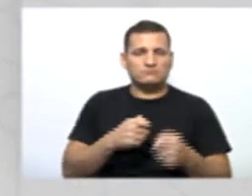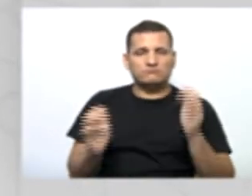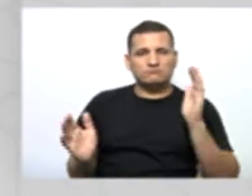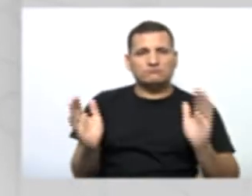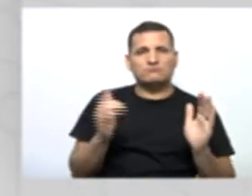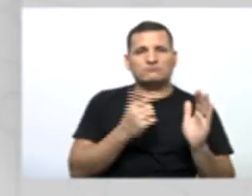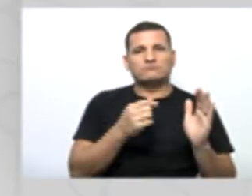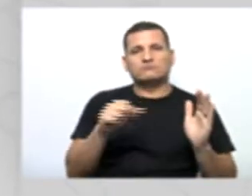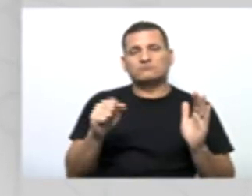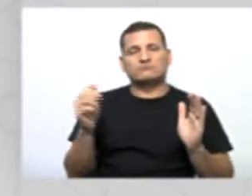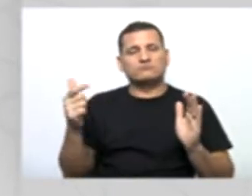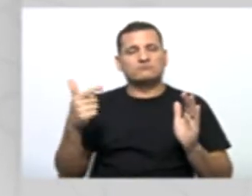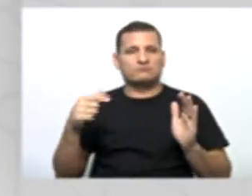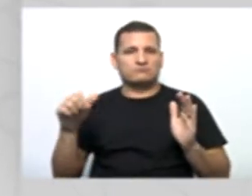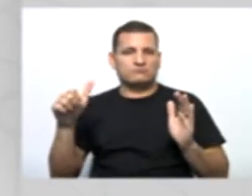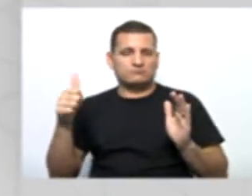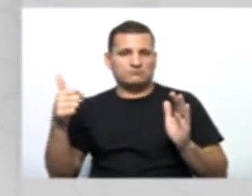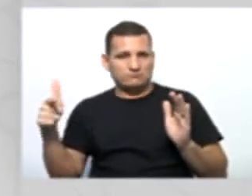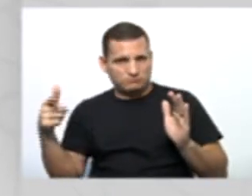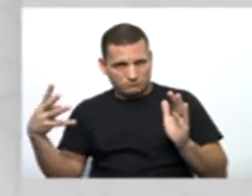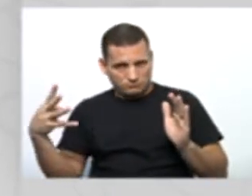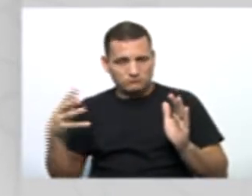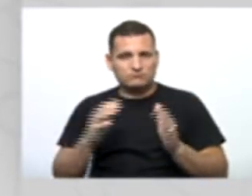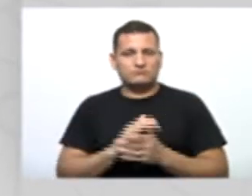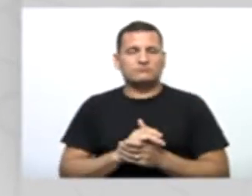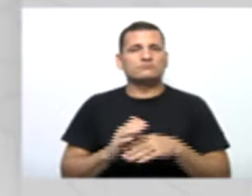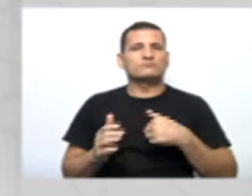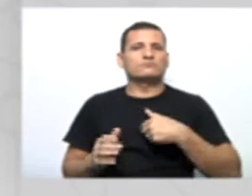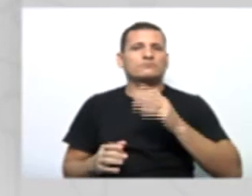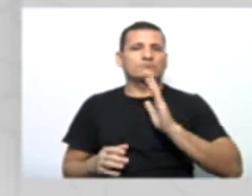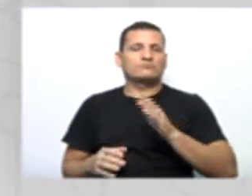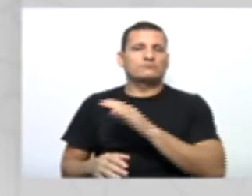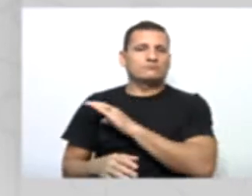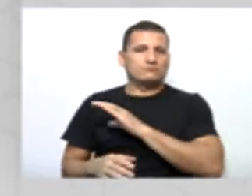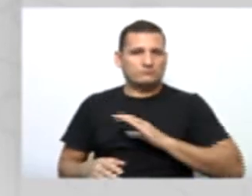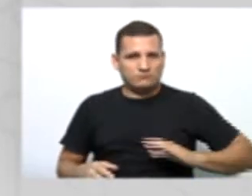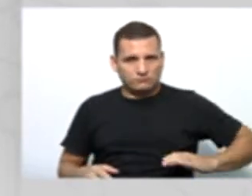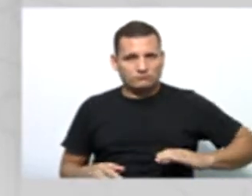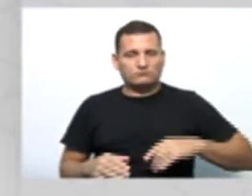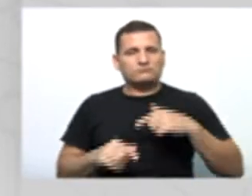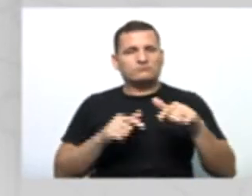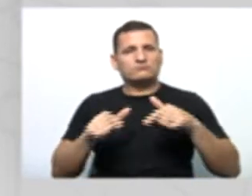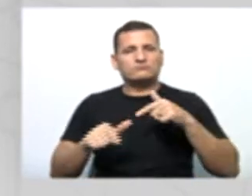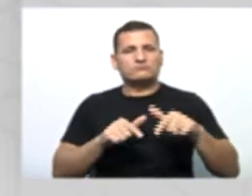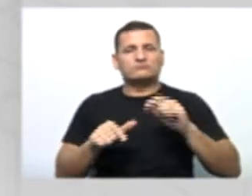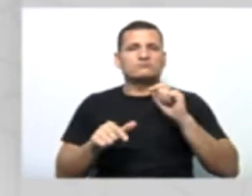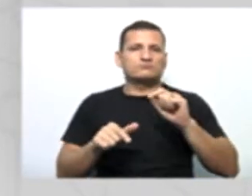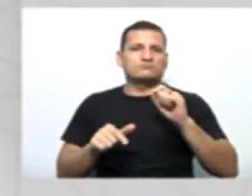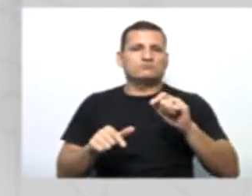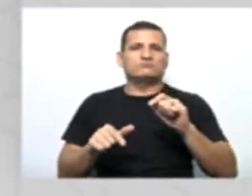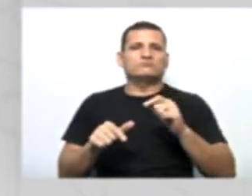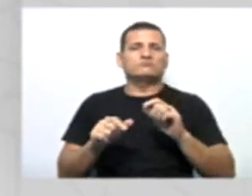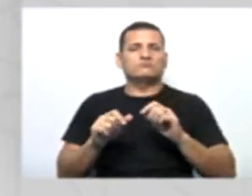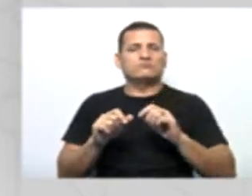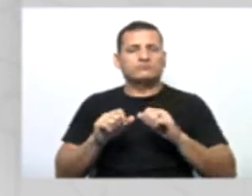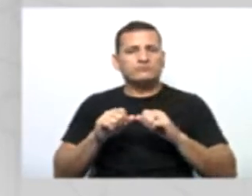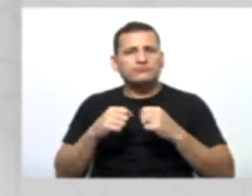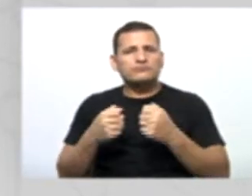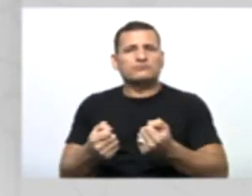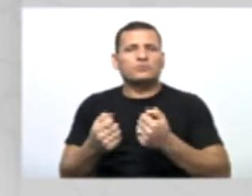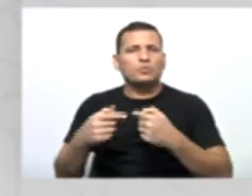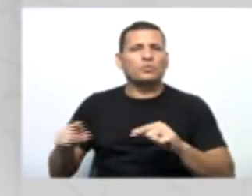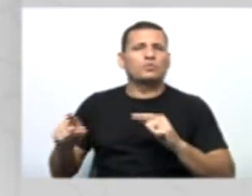2008 e 2014. Fui coordenador do Serviço de Enfrentamento à Violência Sexual de Crianças